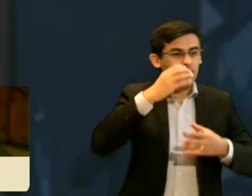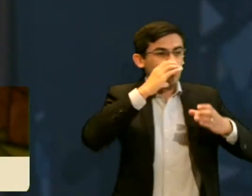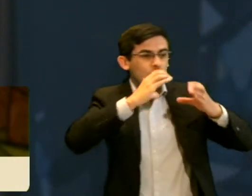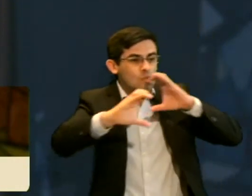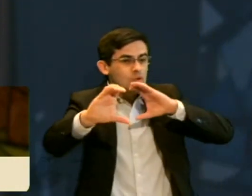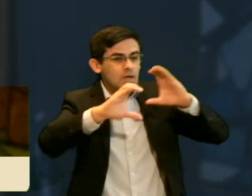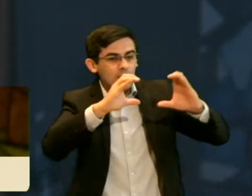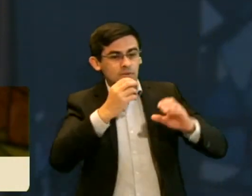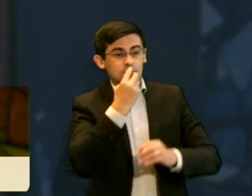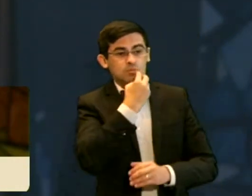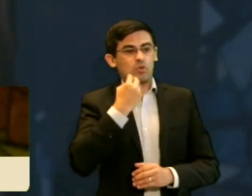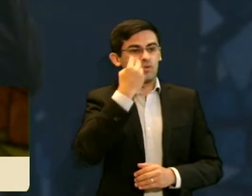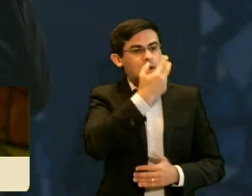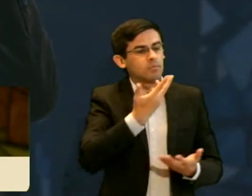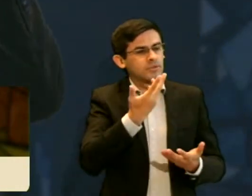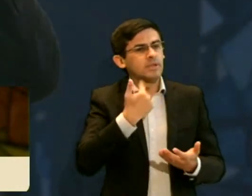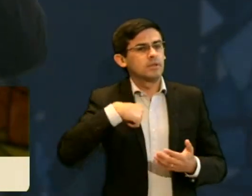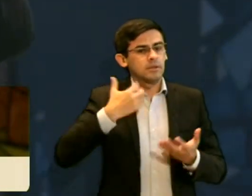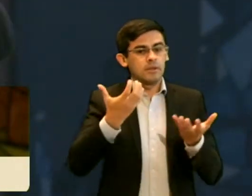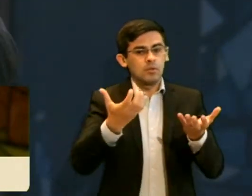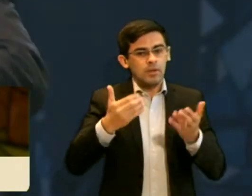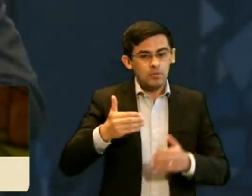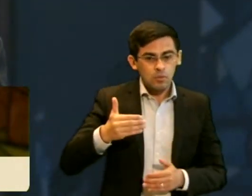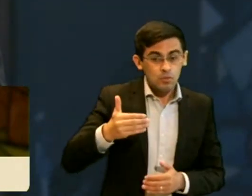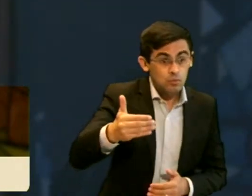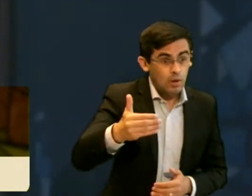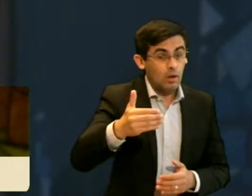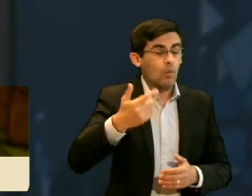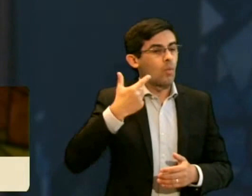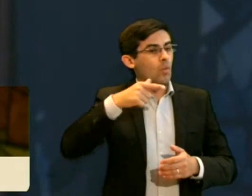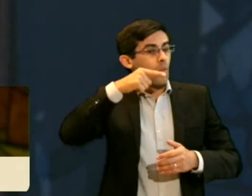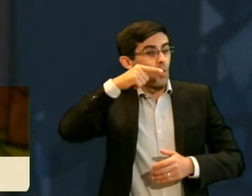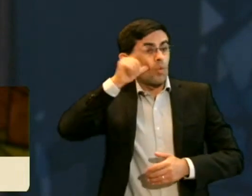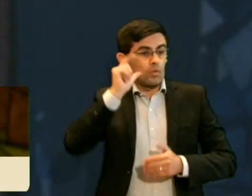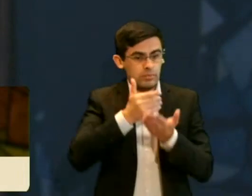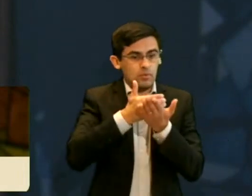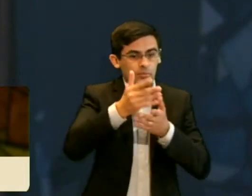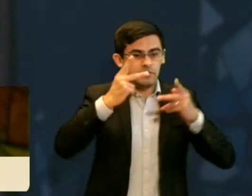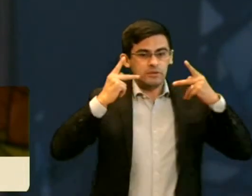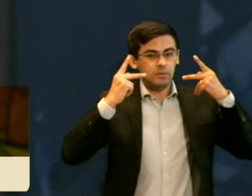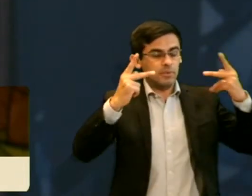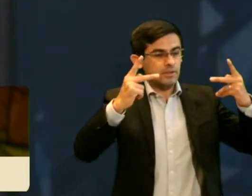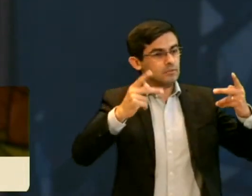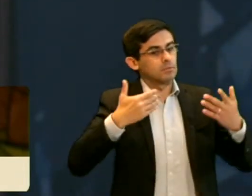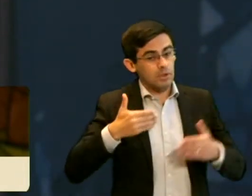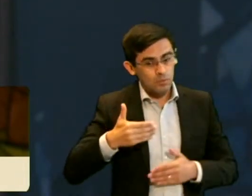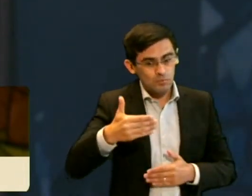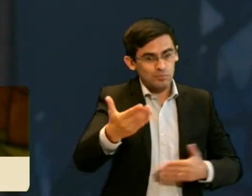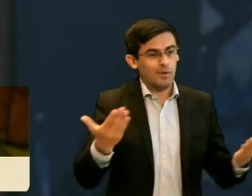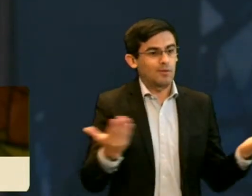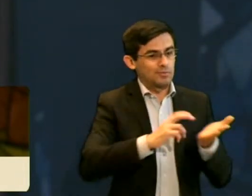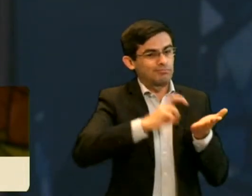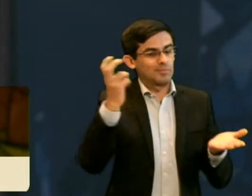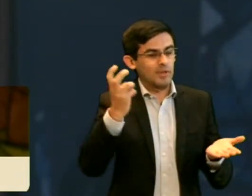boca. E eu quero continuar a mensagem de ontem. E me chamou a atenção essa